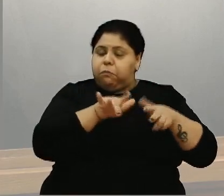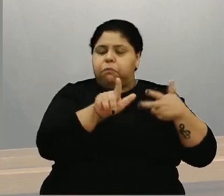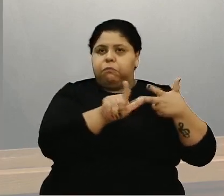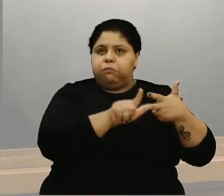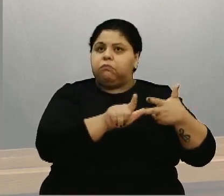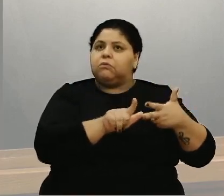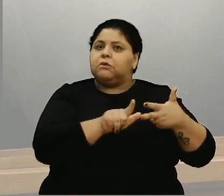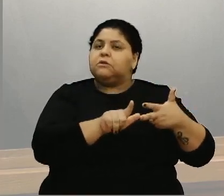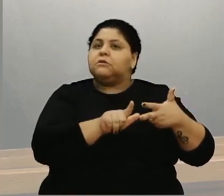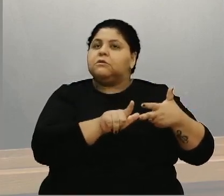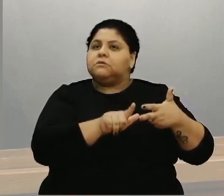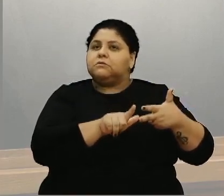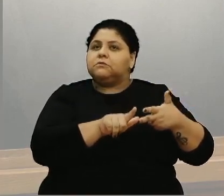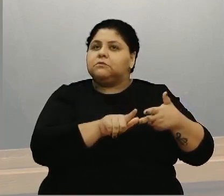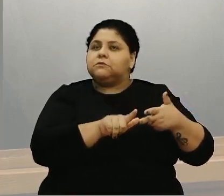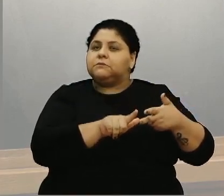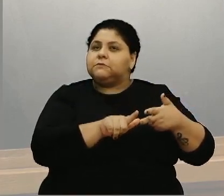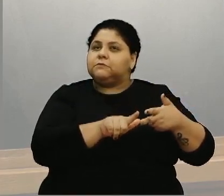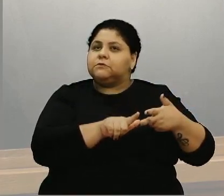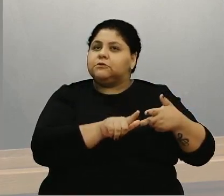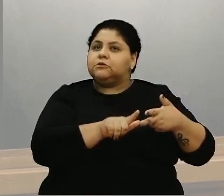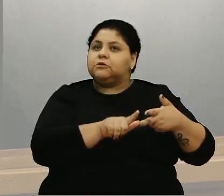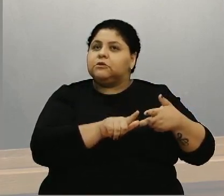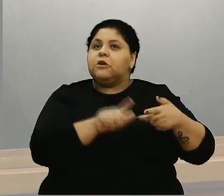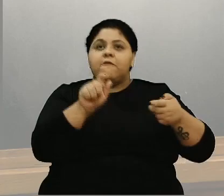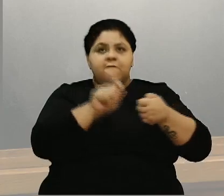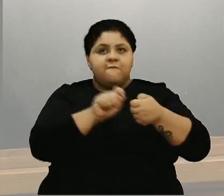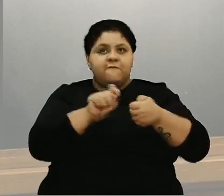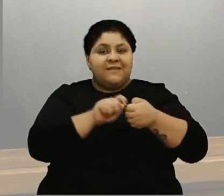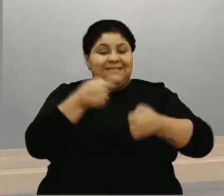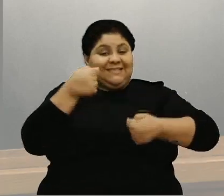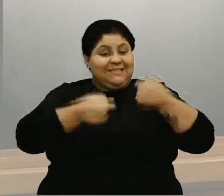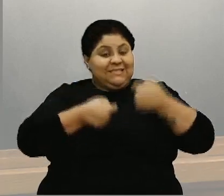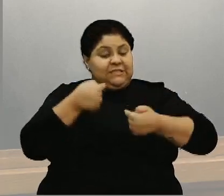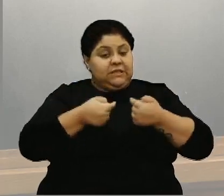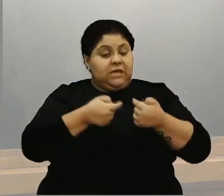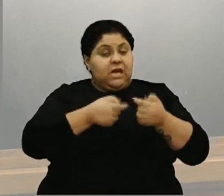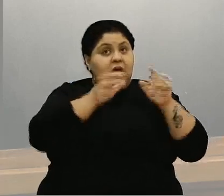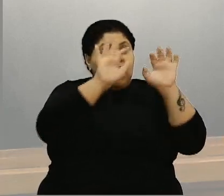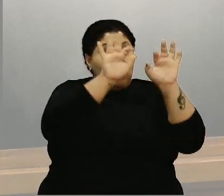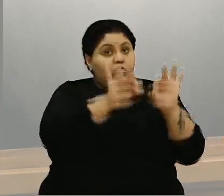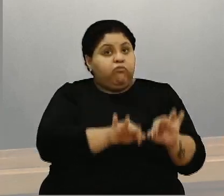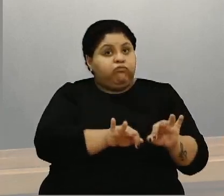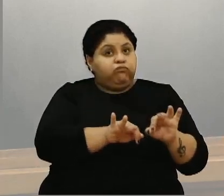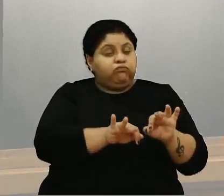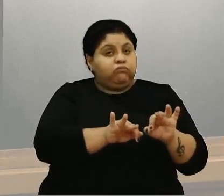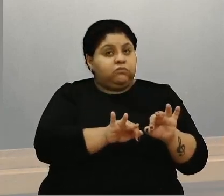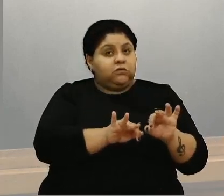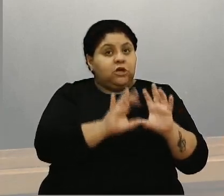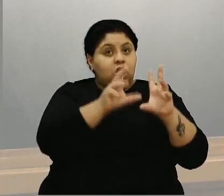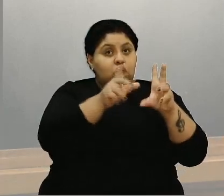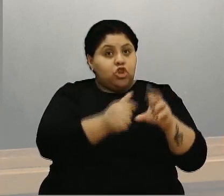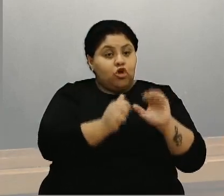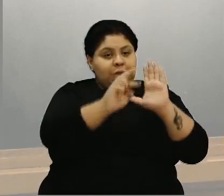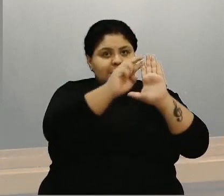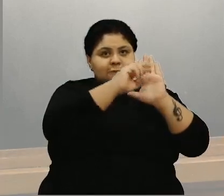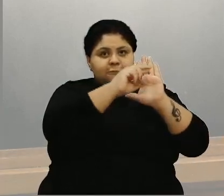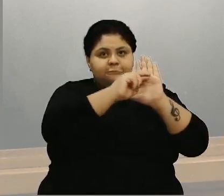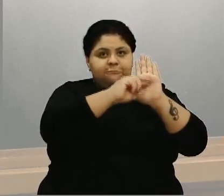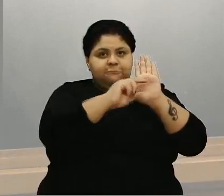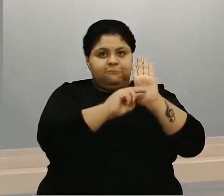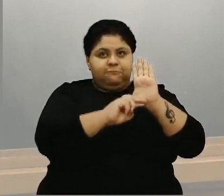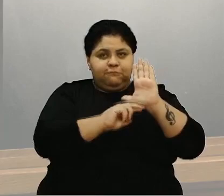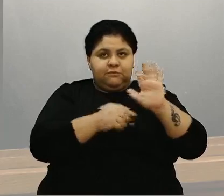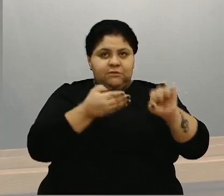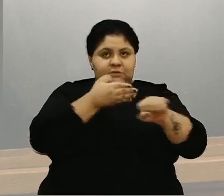vai ter que fazer em breve essa discussão para revogar todas aquelas normas que foram aprovadas